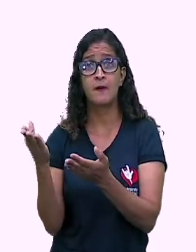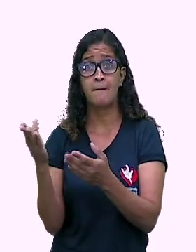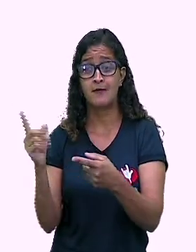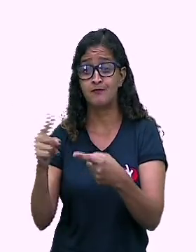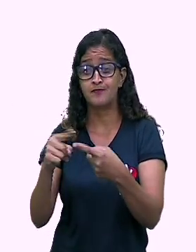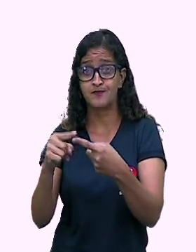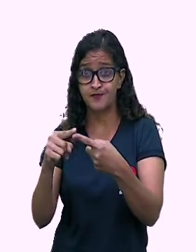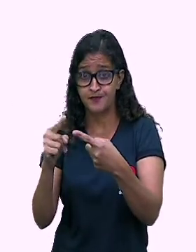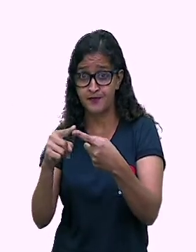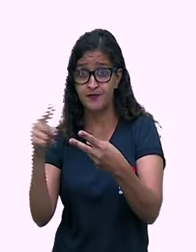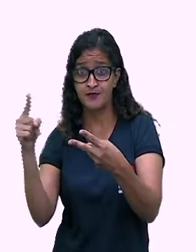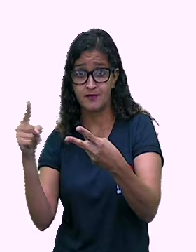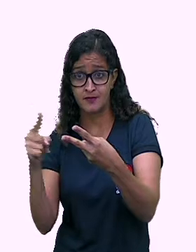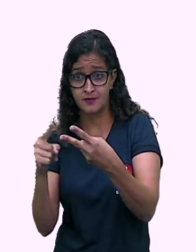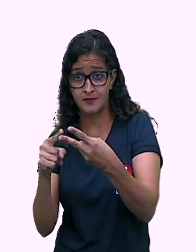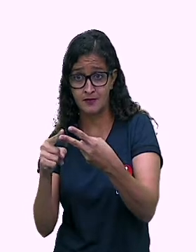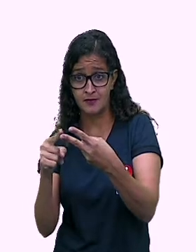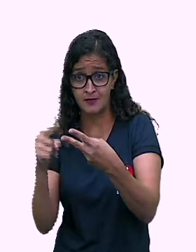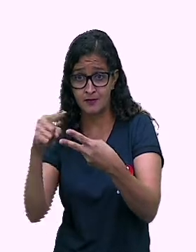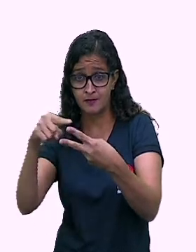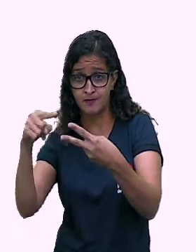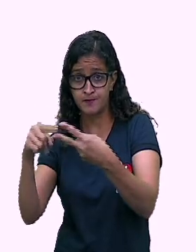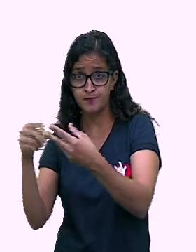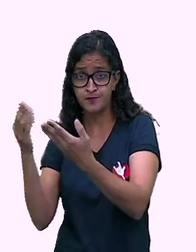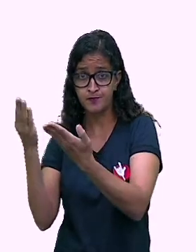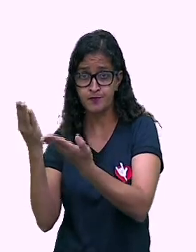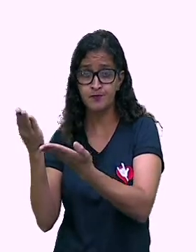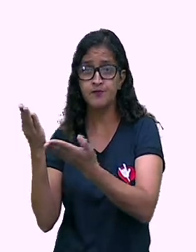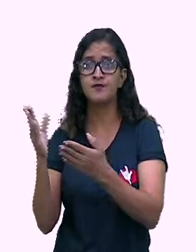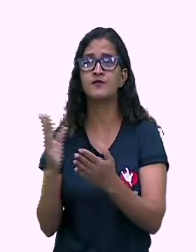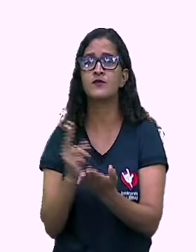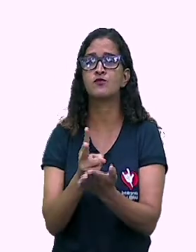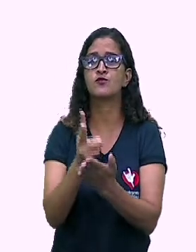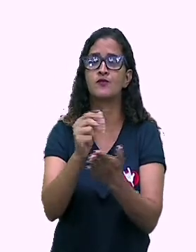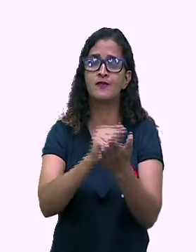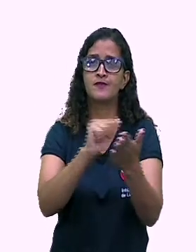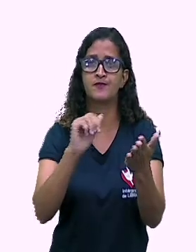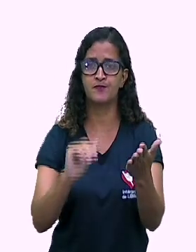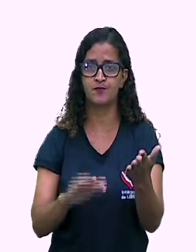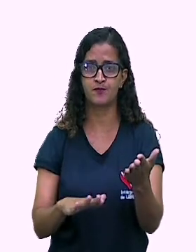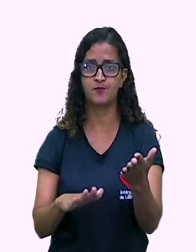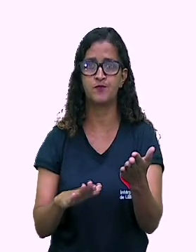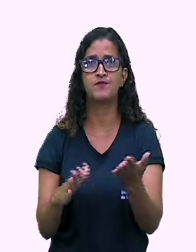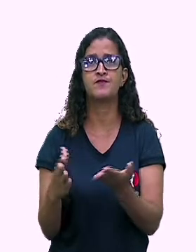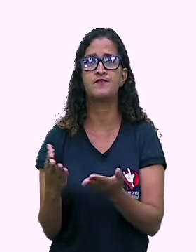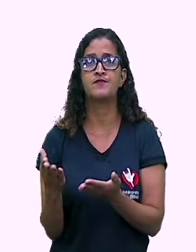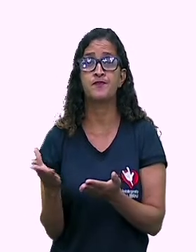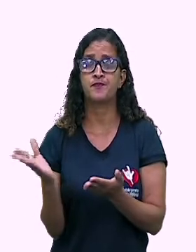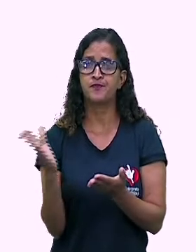reversível e irreversível. Seguindo com a atividade.